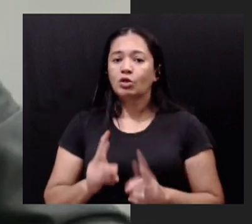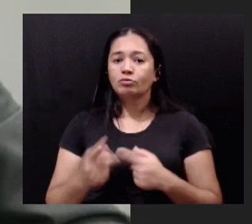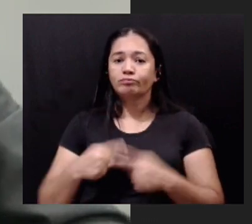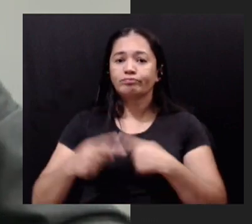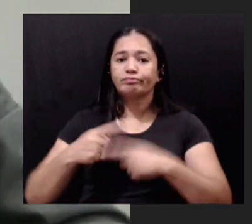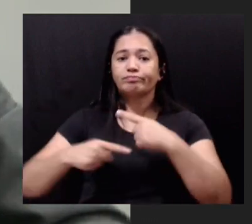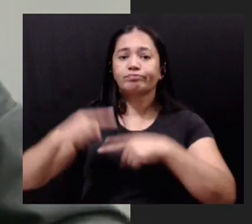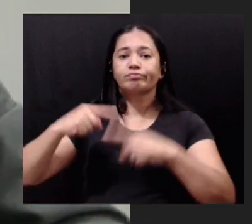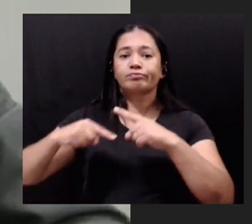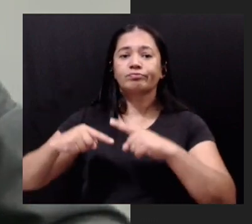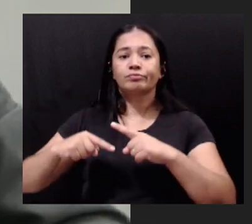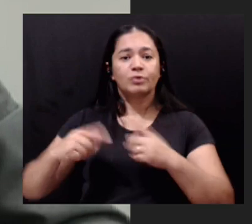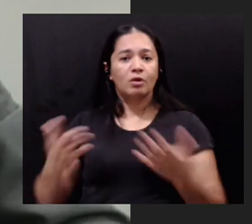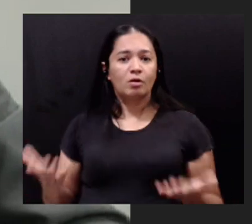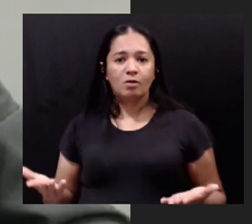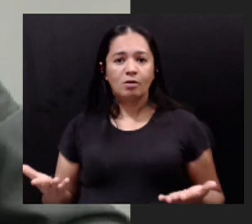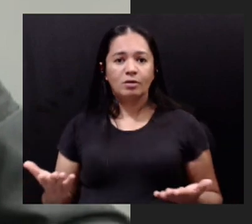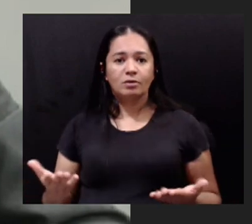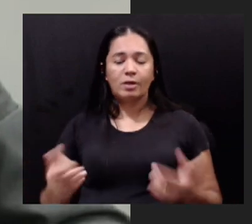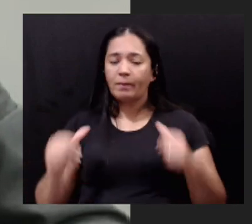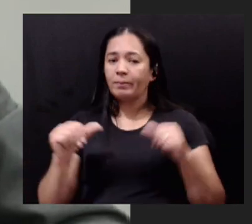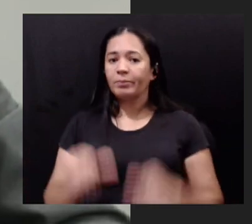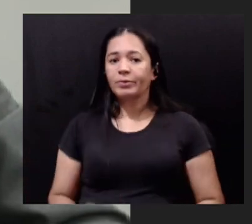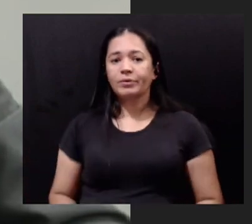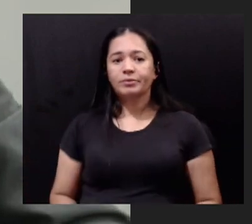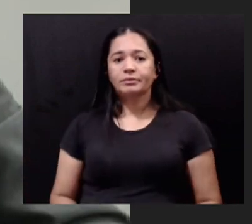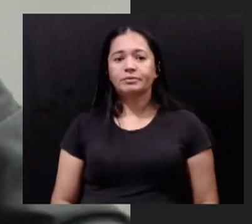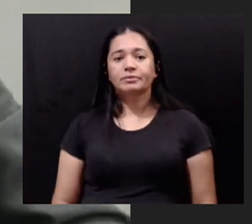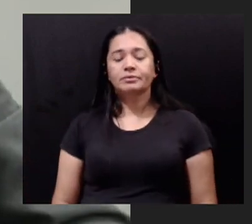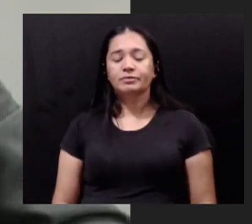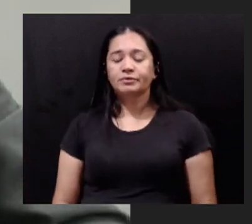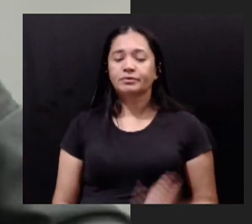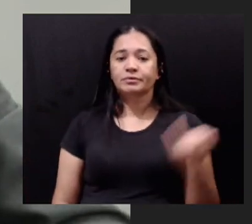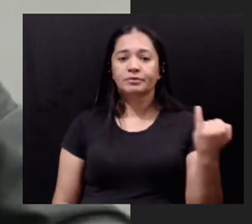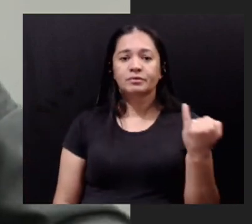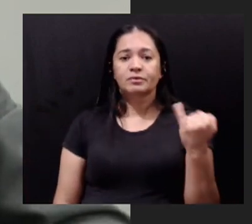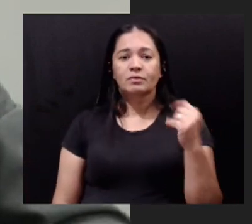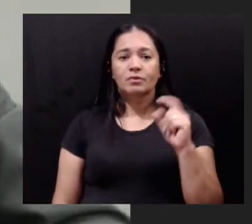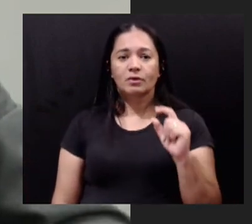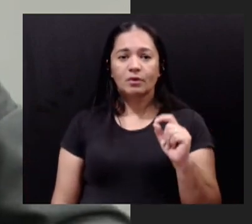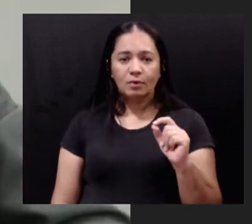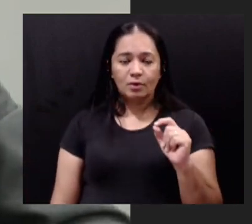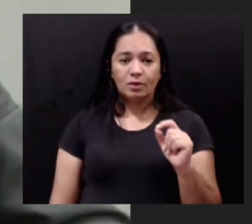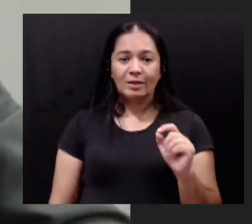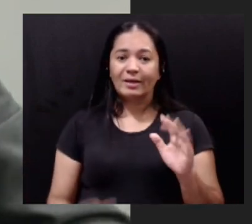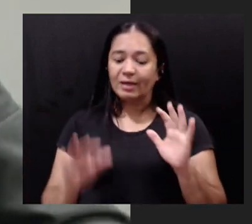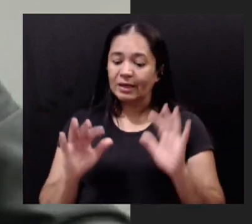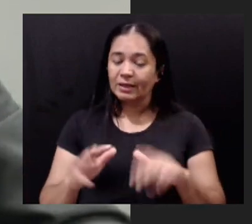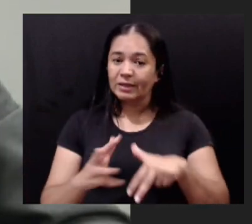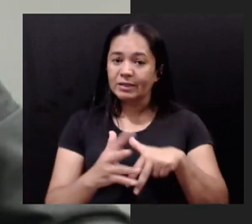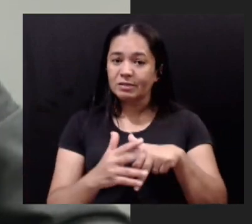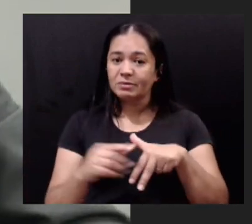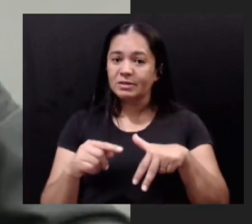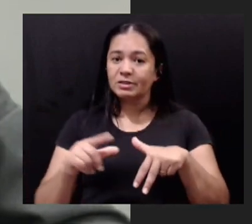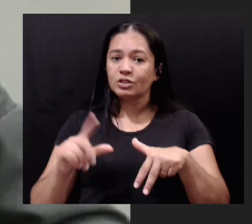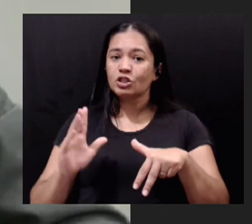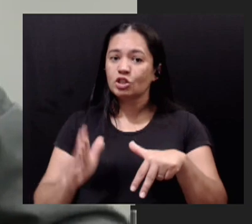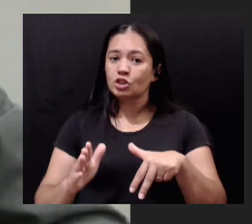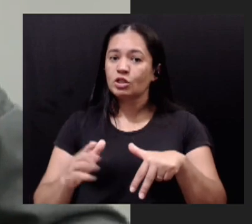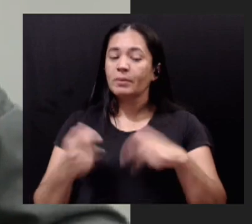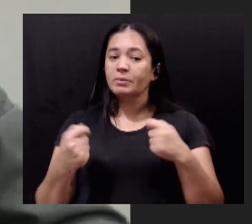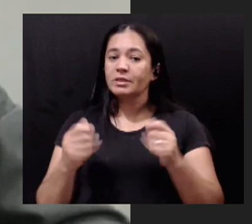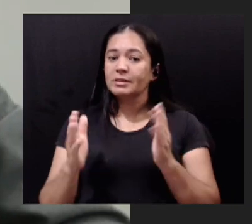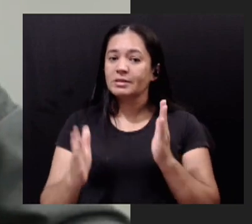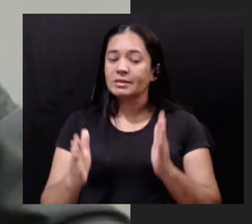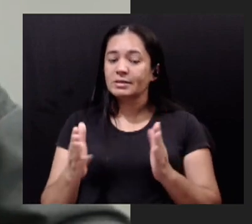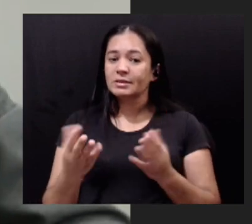àqueles medicamentos. Então é importante que aqueles pacientes que tenham a indicação do tratamento e recebam, né, a